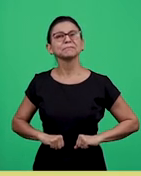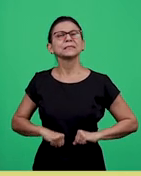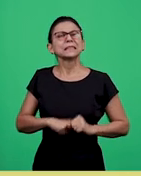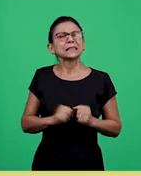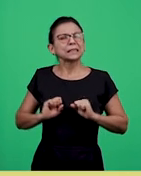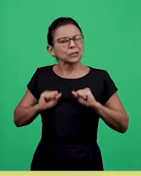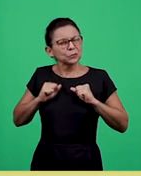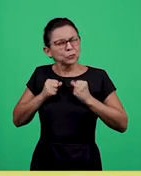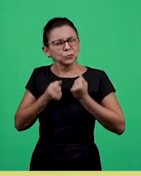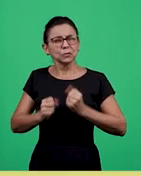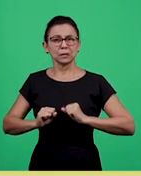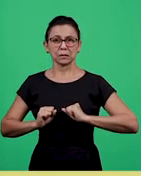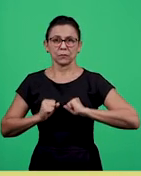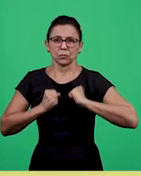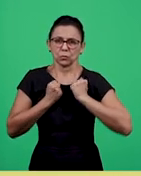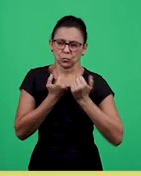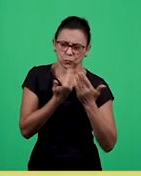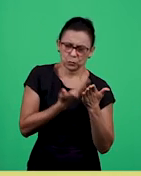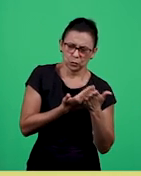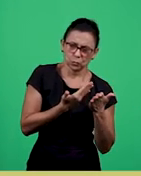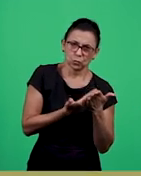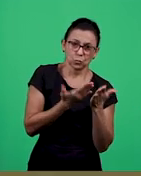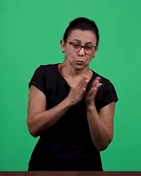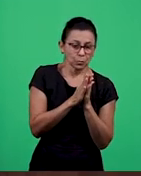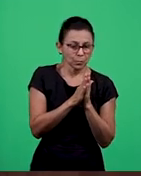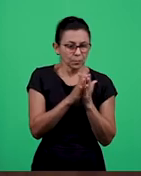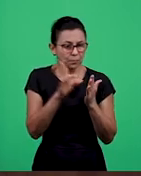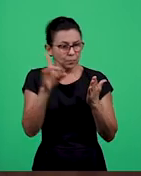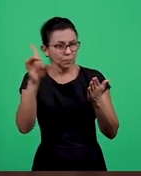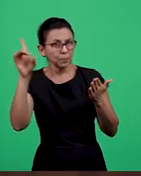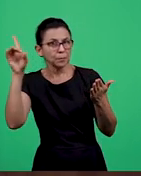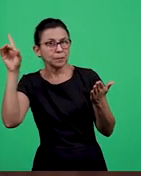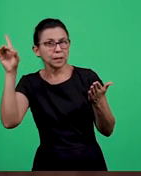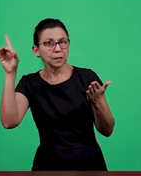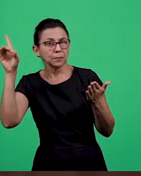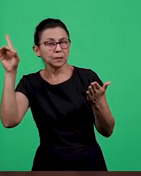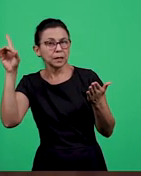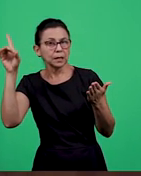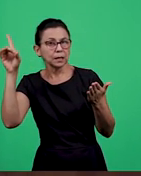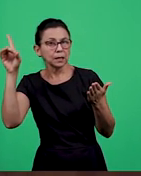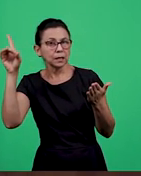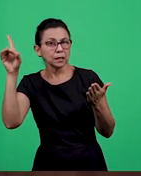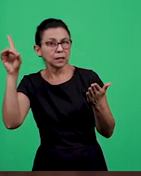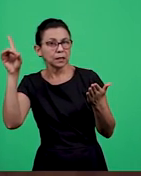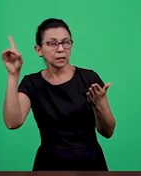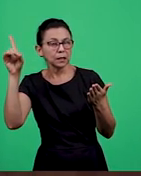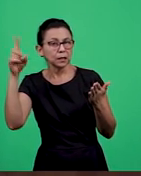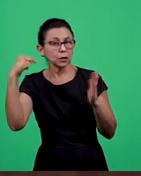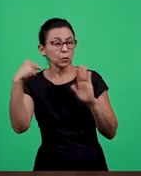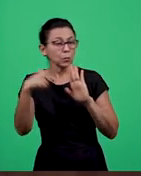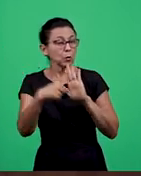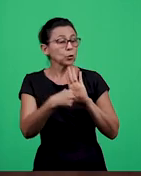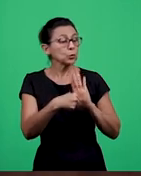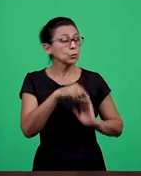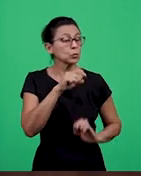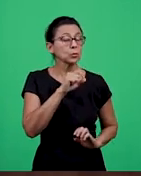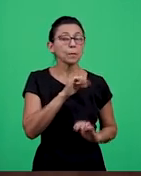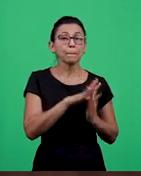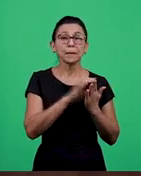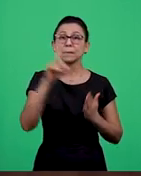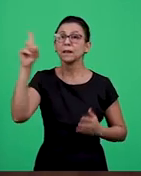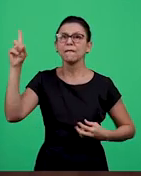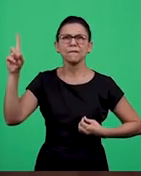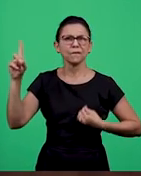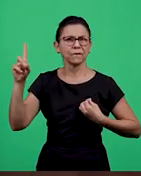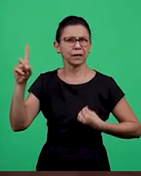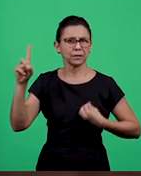se dedicou ao estudo da palavra e Deus mostrou a ele que a Bíblia é uma palavra viva. E